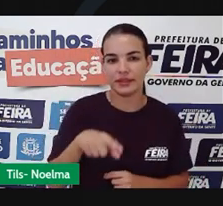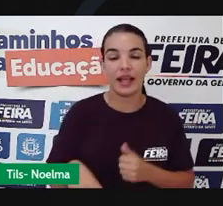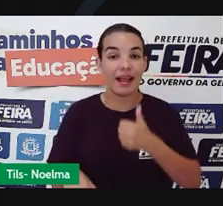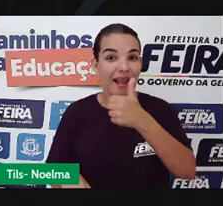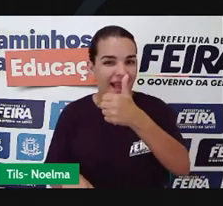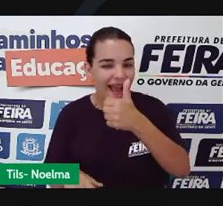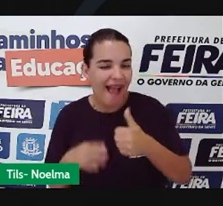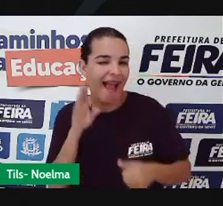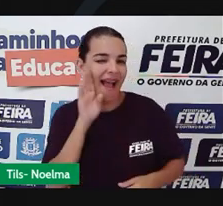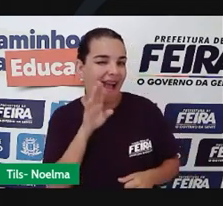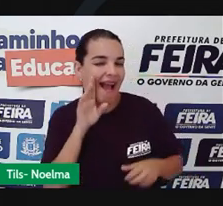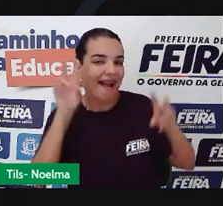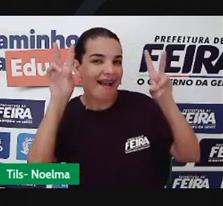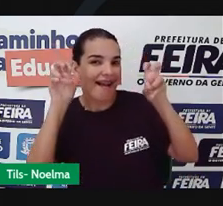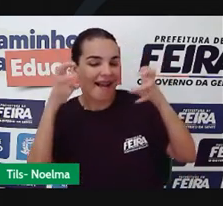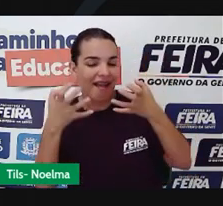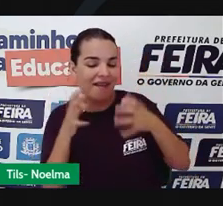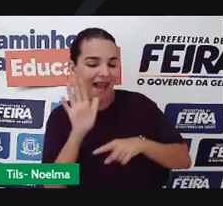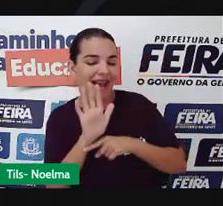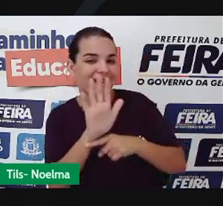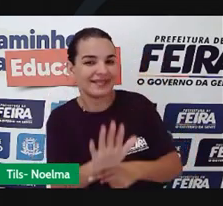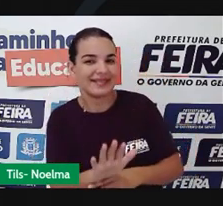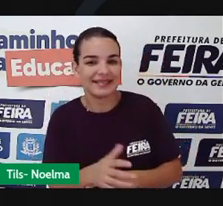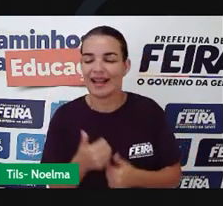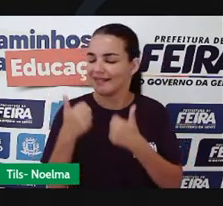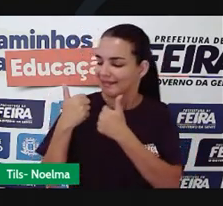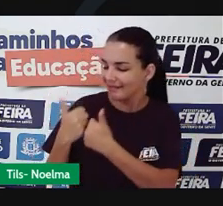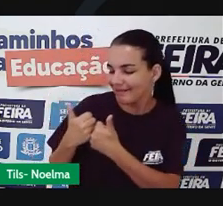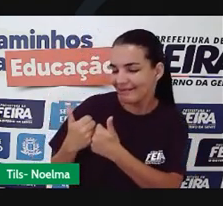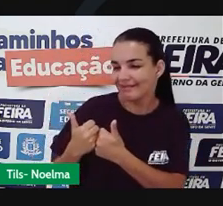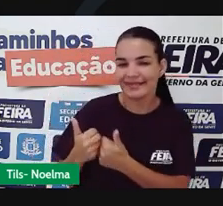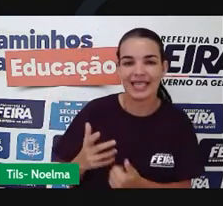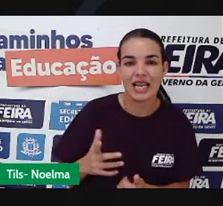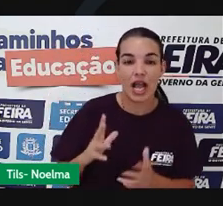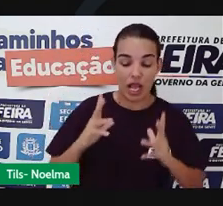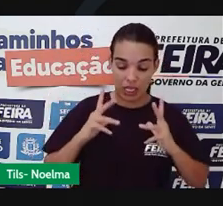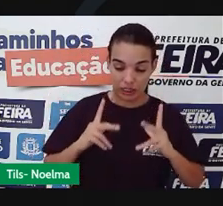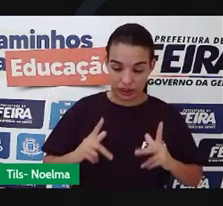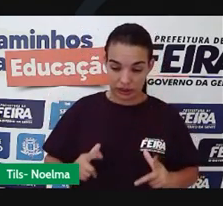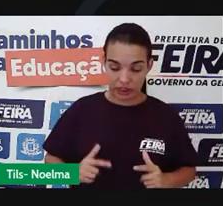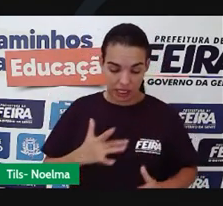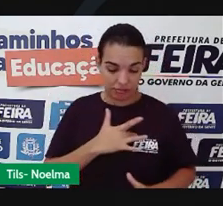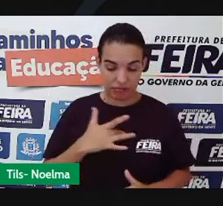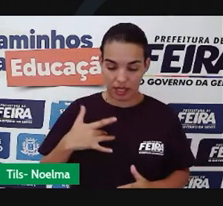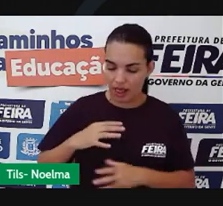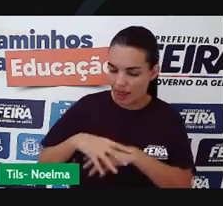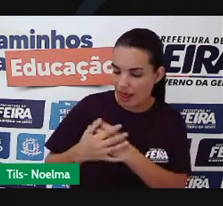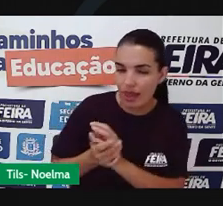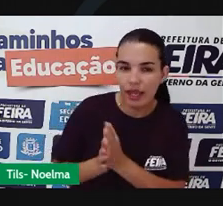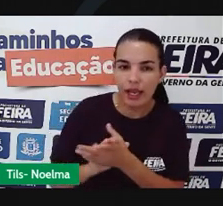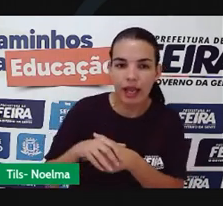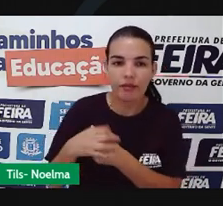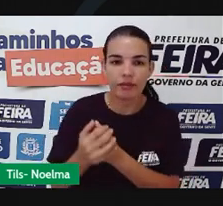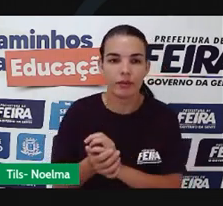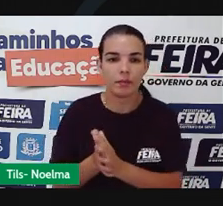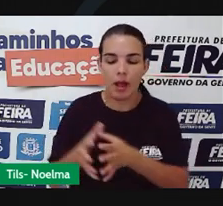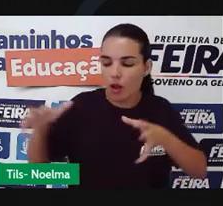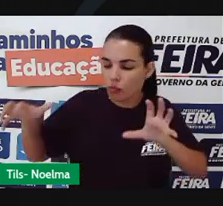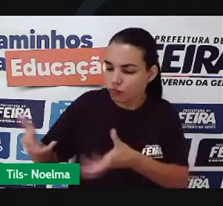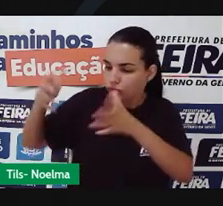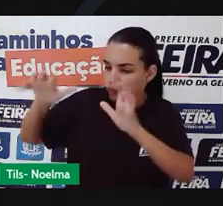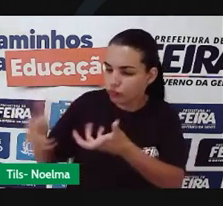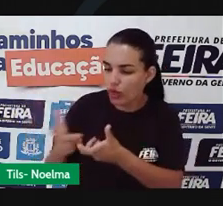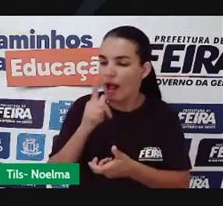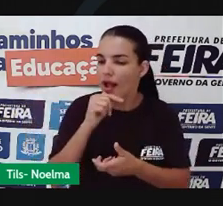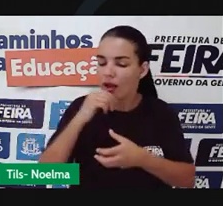importante Clarinha também quero colaborar a dona Dulce hábitos saudáveis como lavar as frutas verduras e legumes em